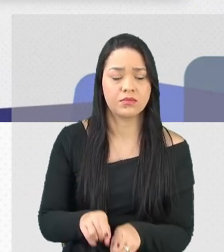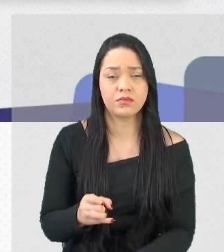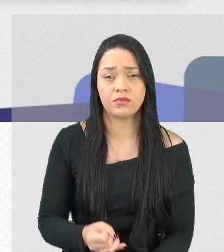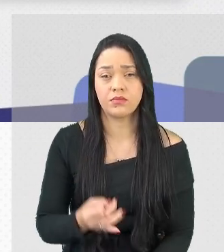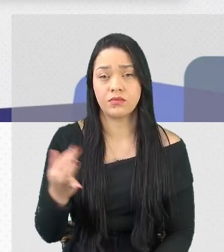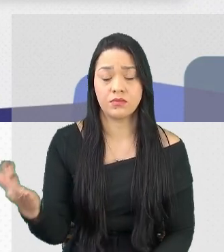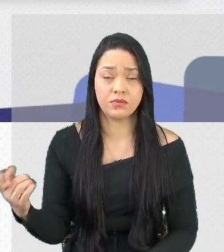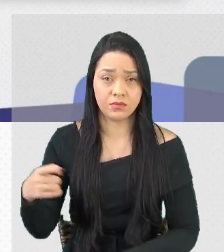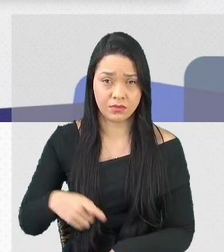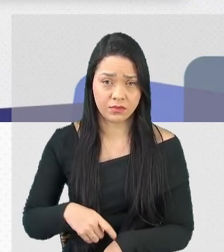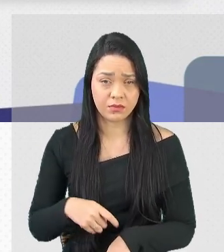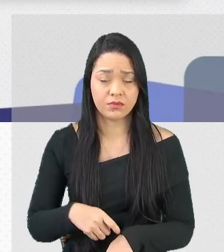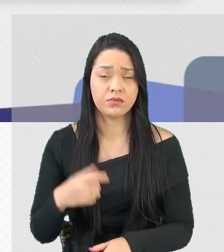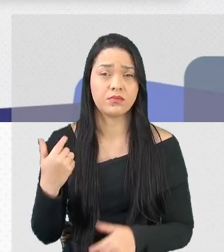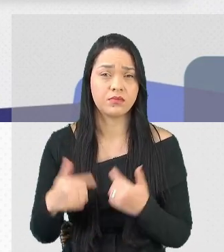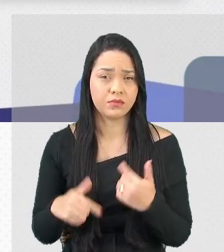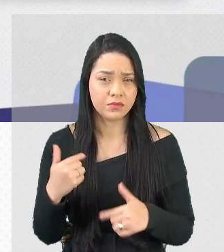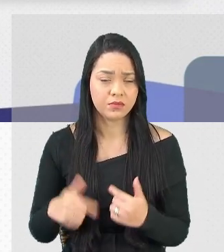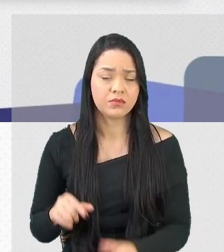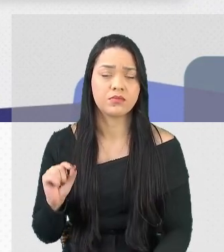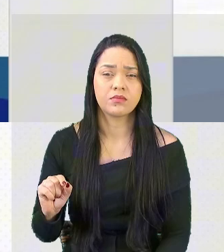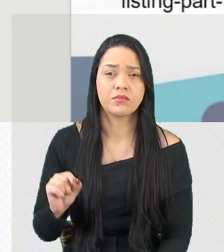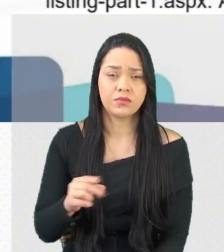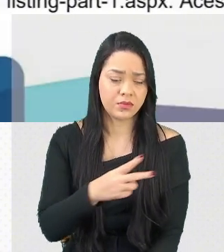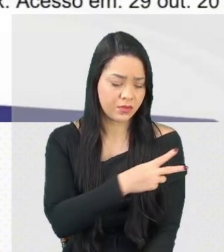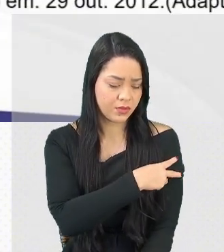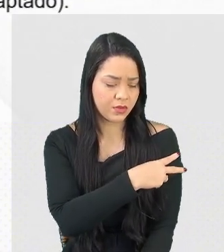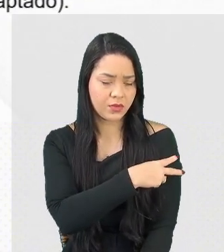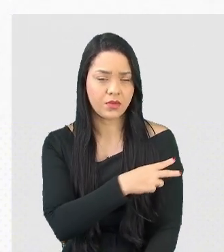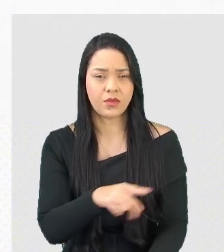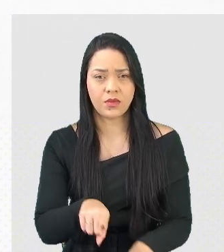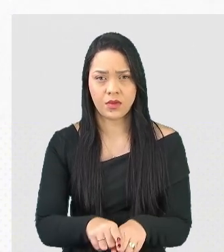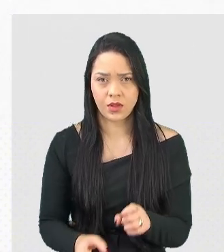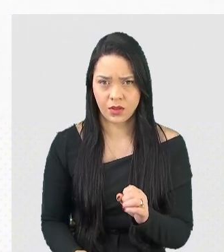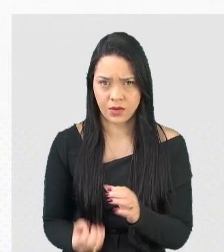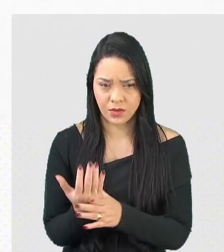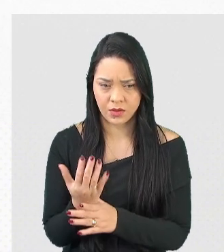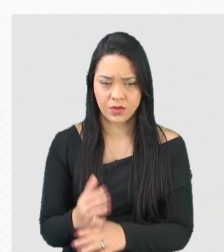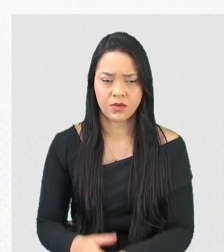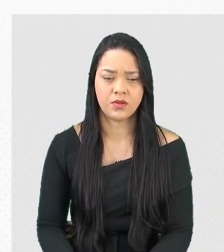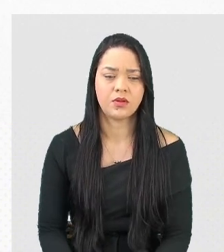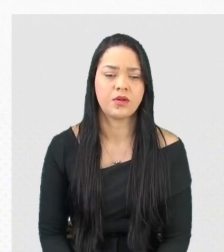meios de produção. Ok? Vamos para o nosso exercício aqui.